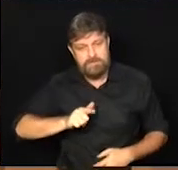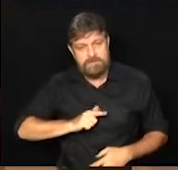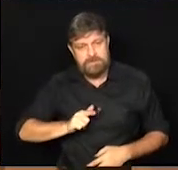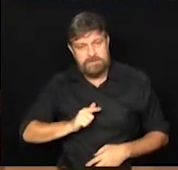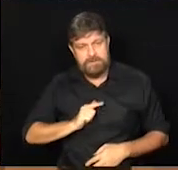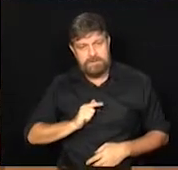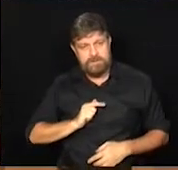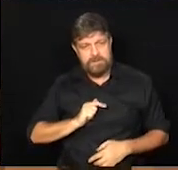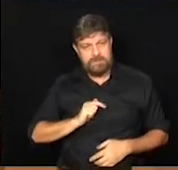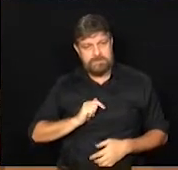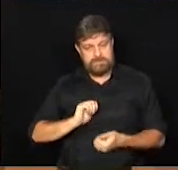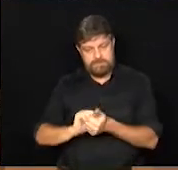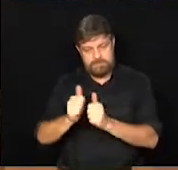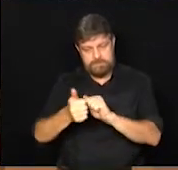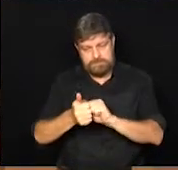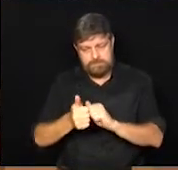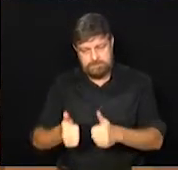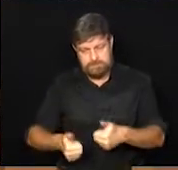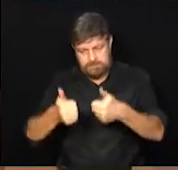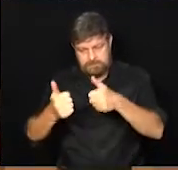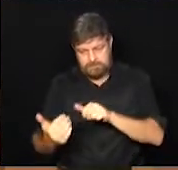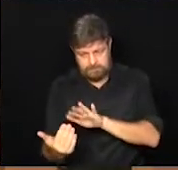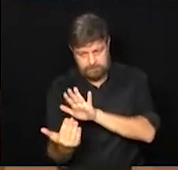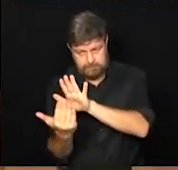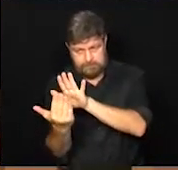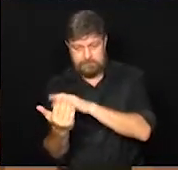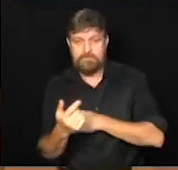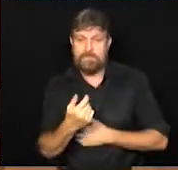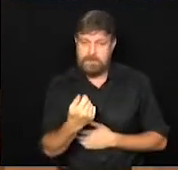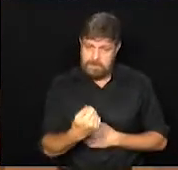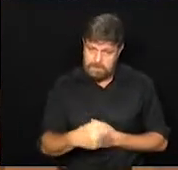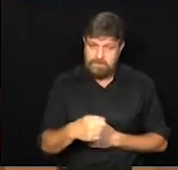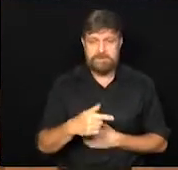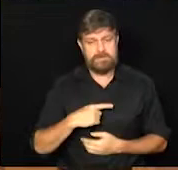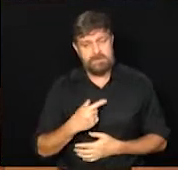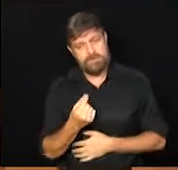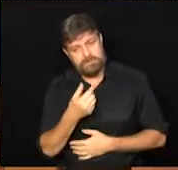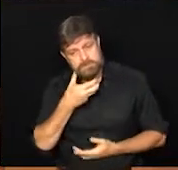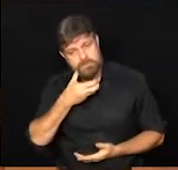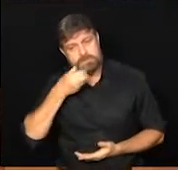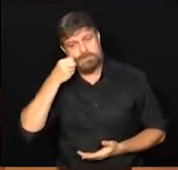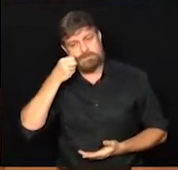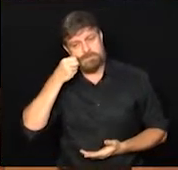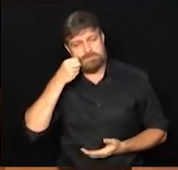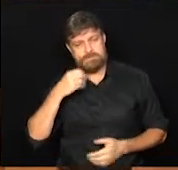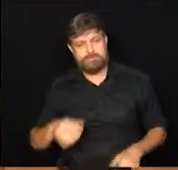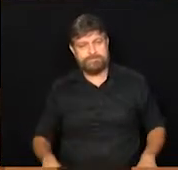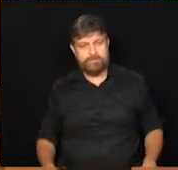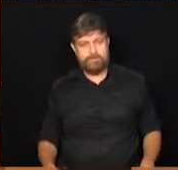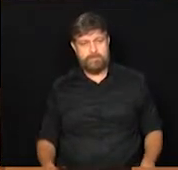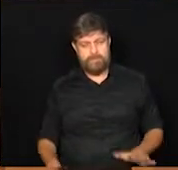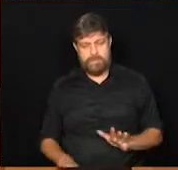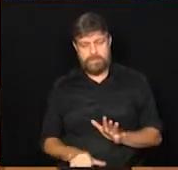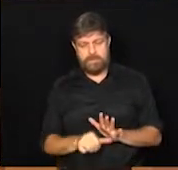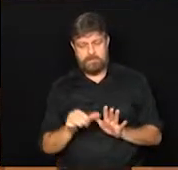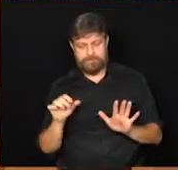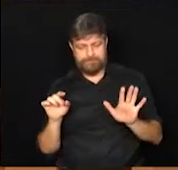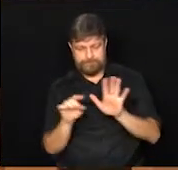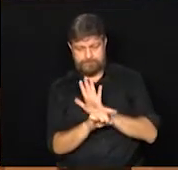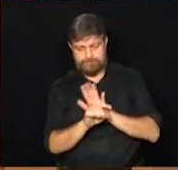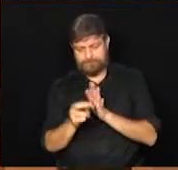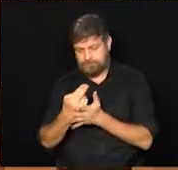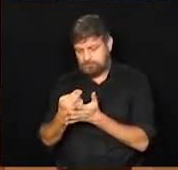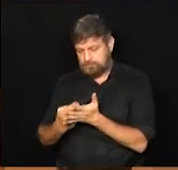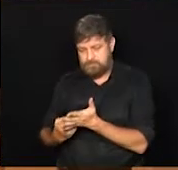de aprimorar a rede de enfrentamento, precisa ter alguma previsão de dotação orçamentária. Então, essa é a primeira questão sobre esse